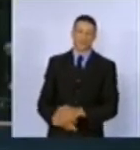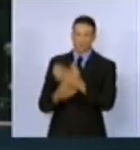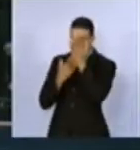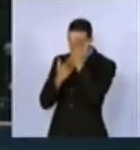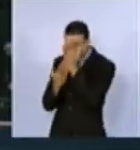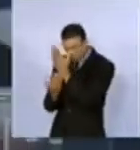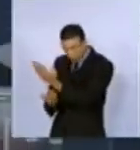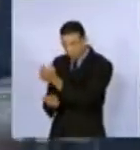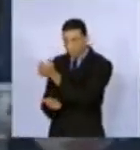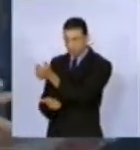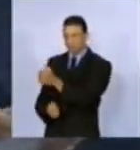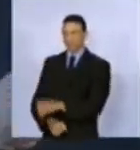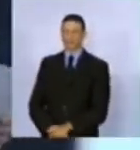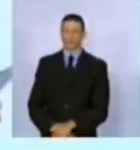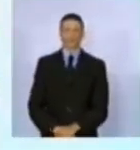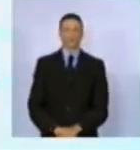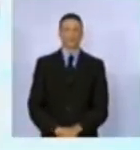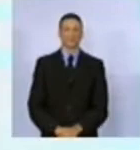obrigado